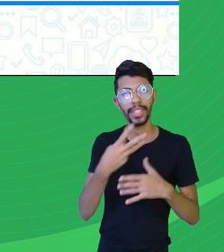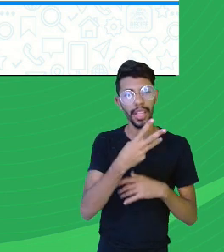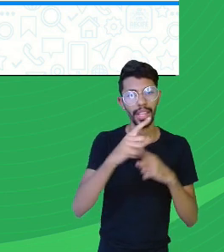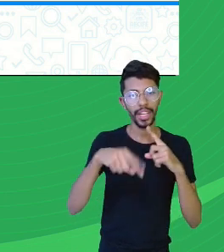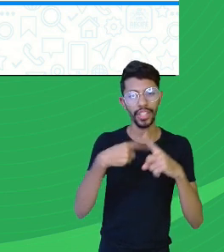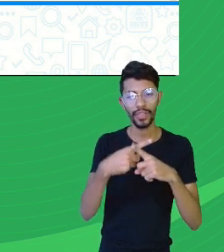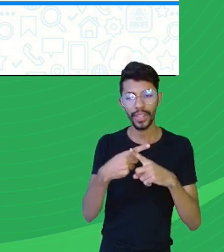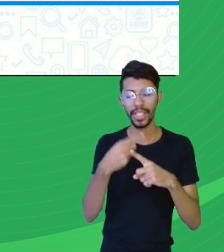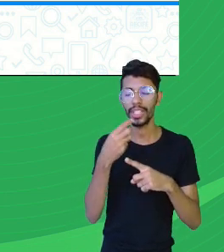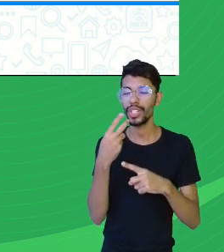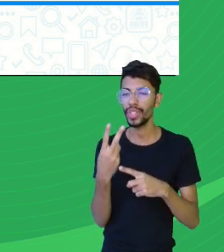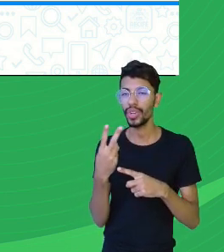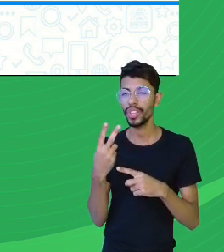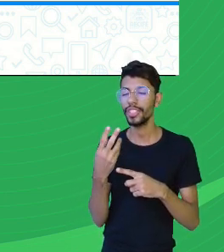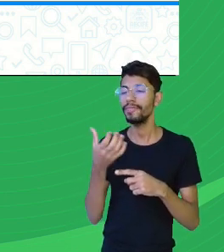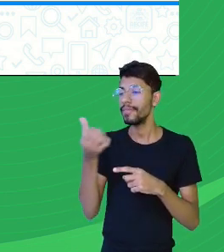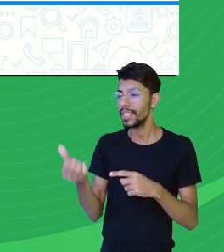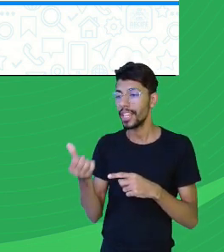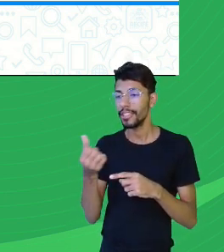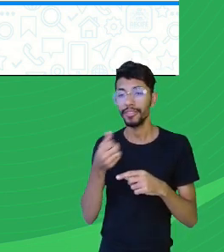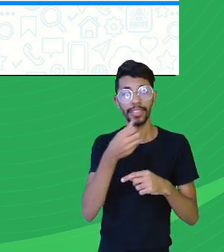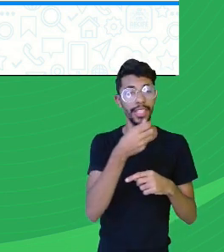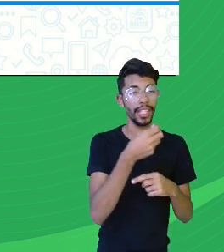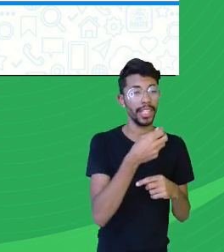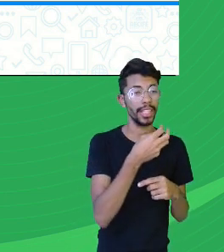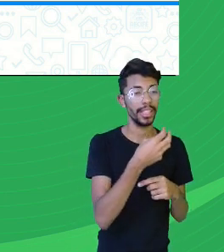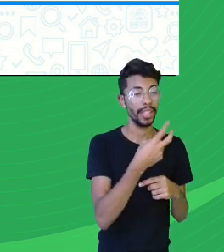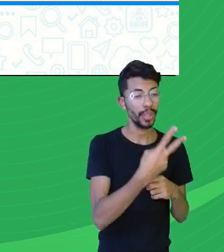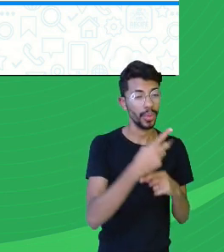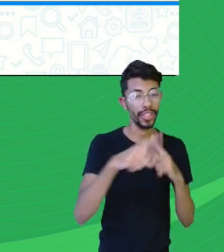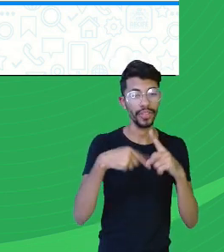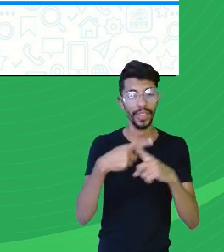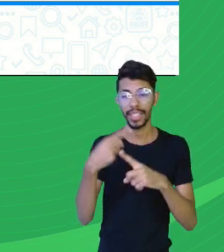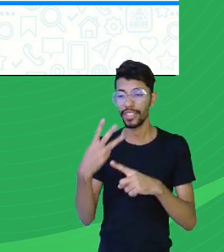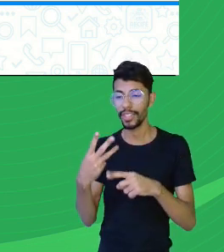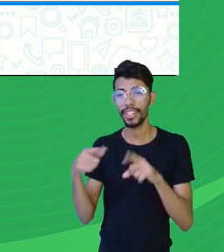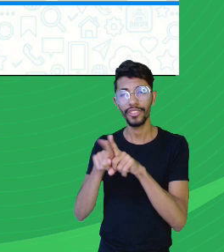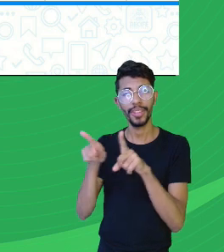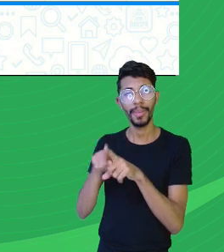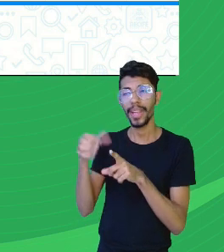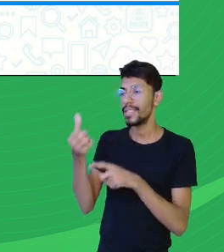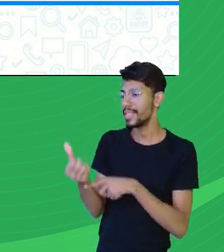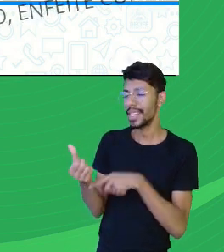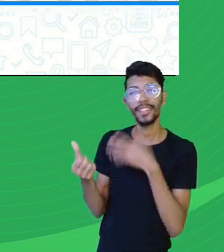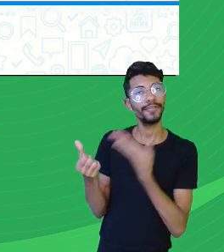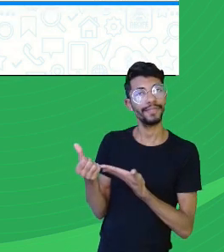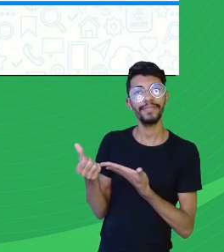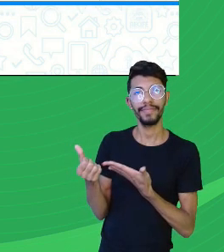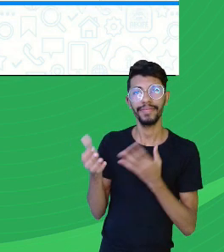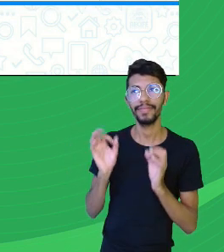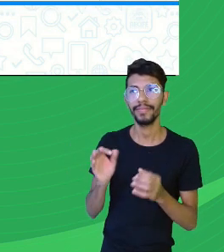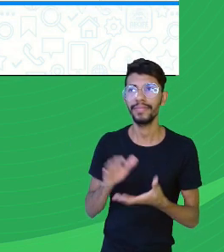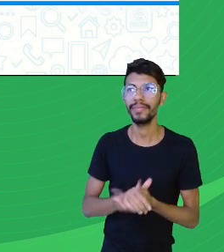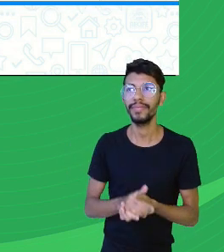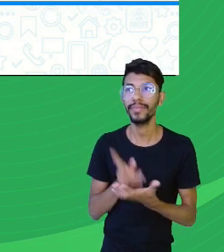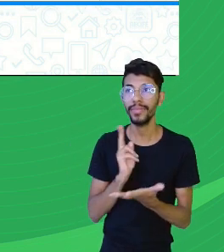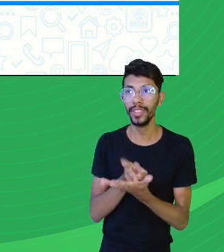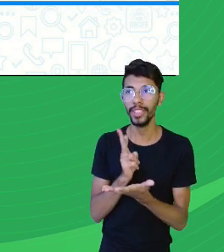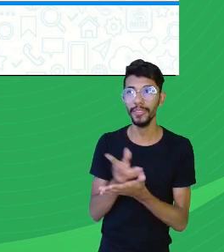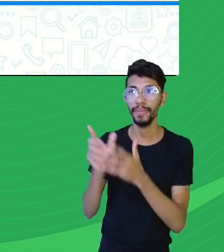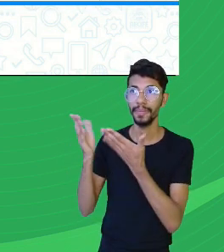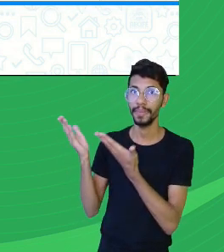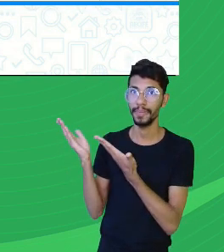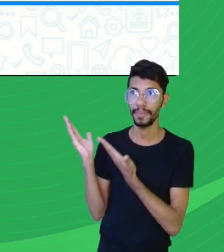e 2 vezes 3 também vai dar 6. Vamos seguindo. No próximo, nós estamos